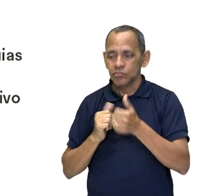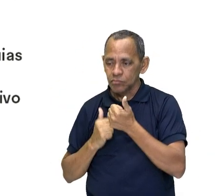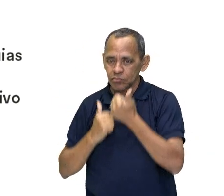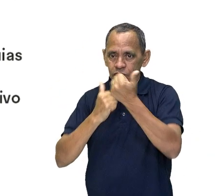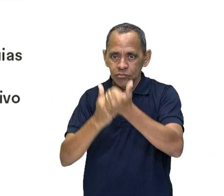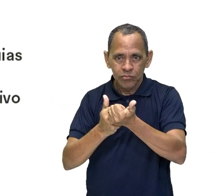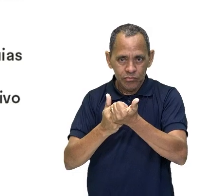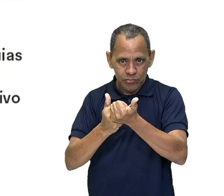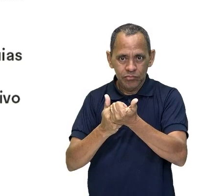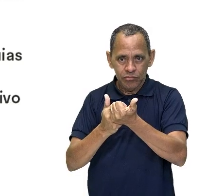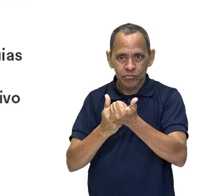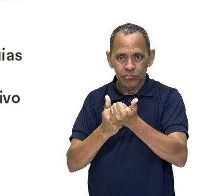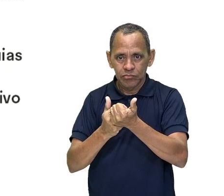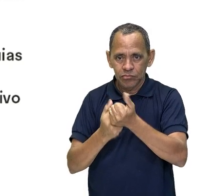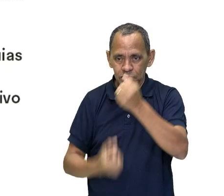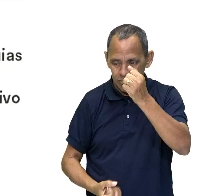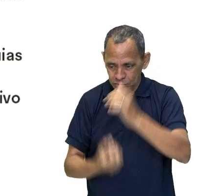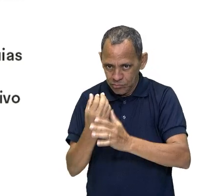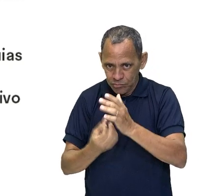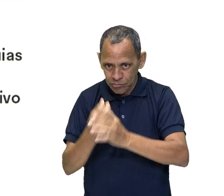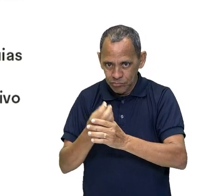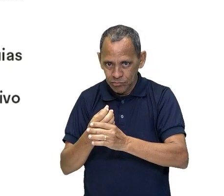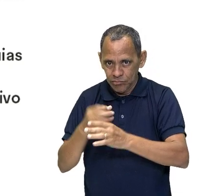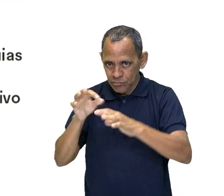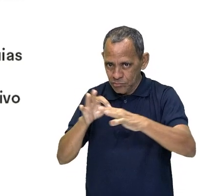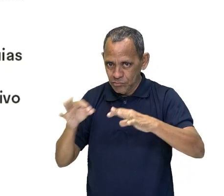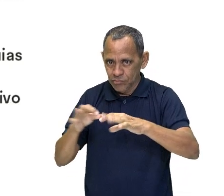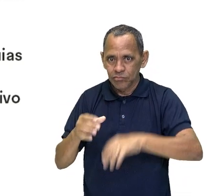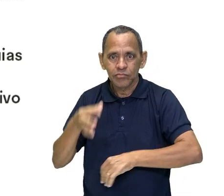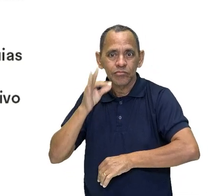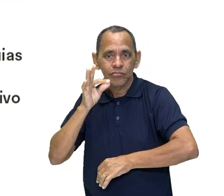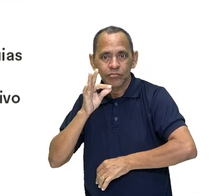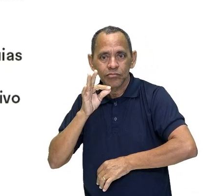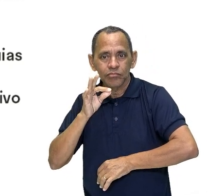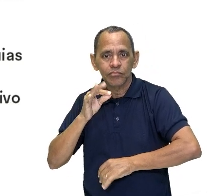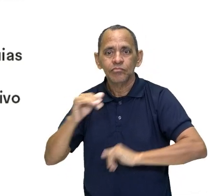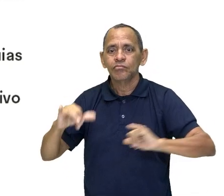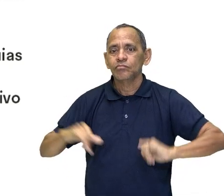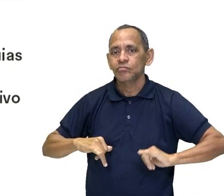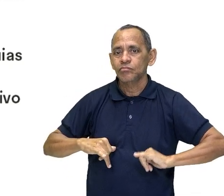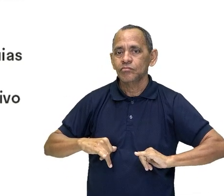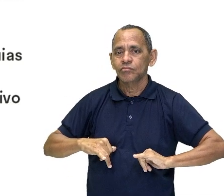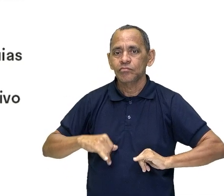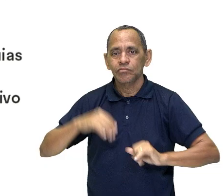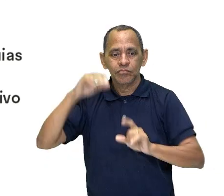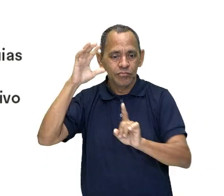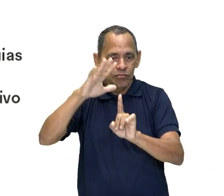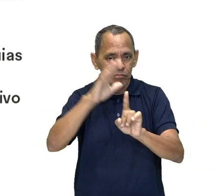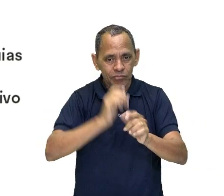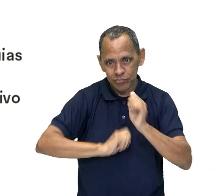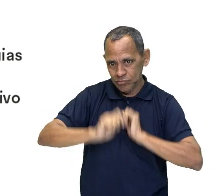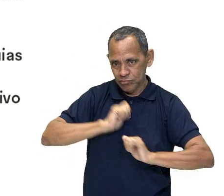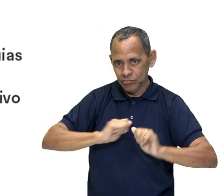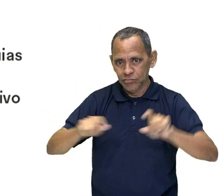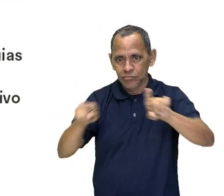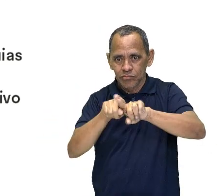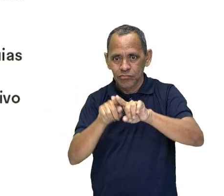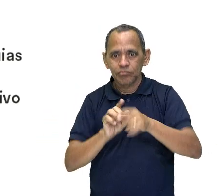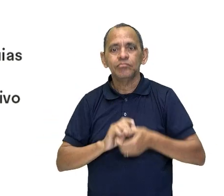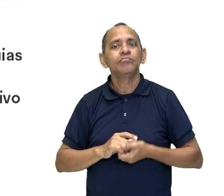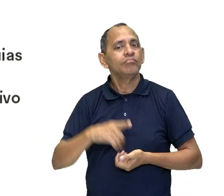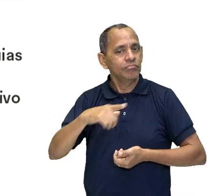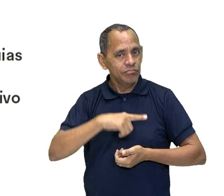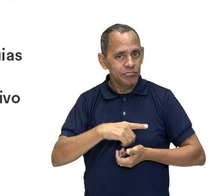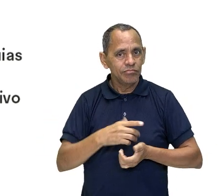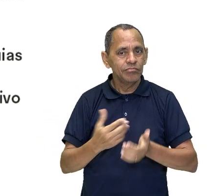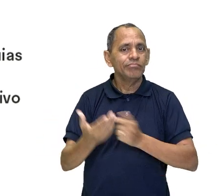ele não sofresse basicamente ali pressões econômicas, até porque existia naquela época